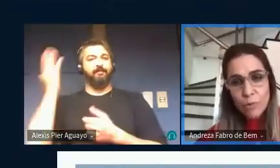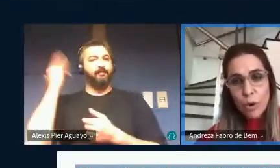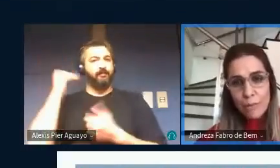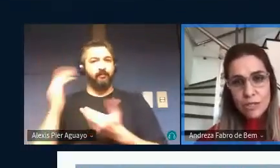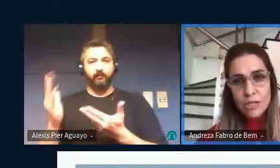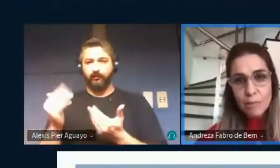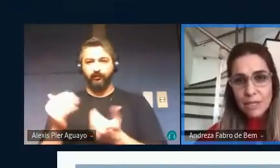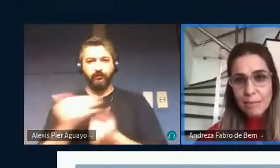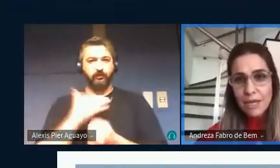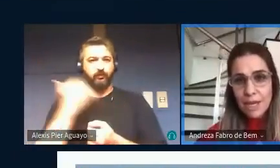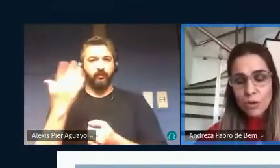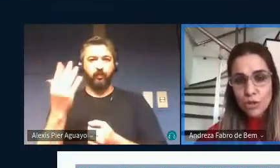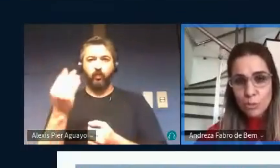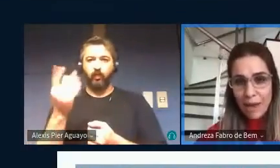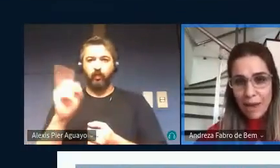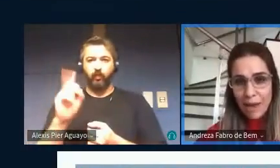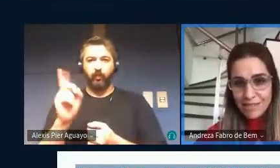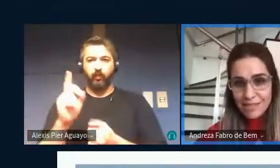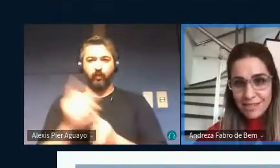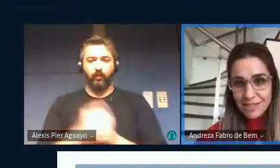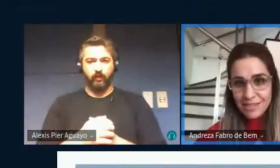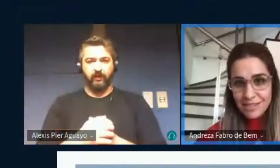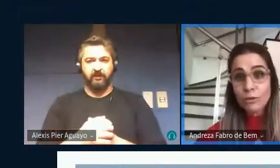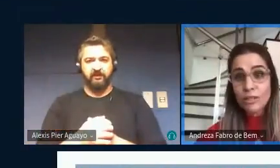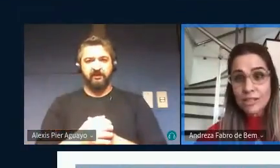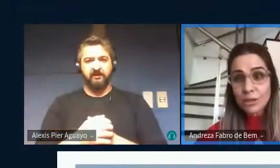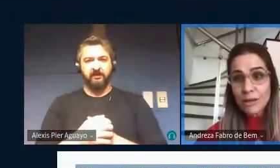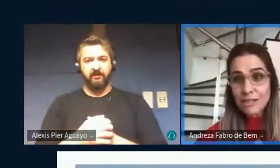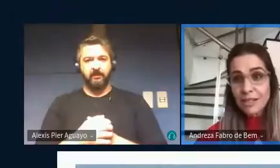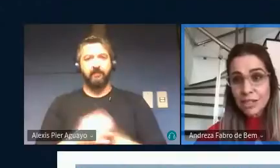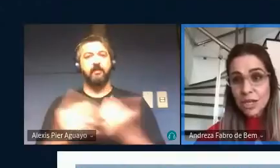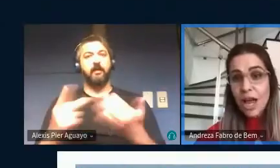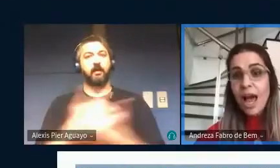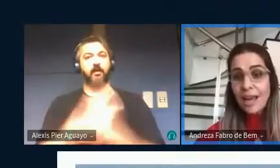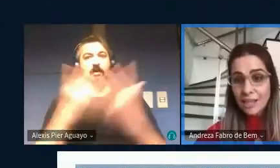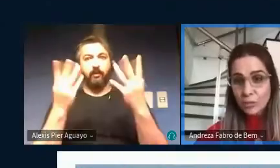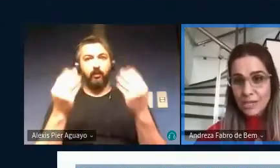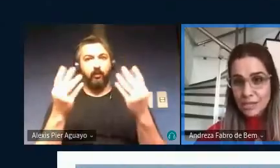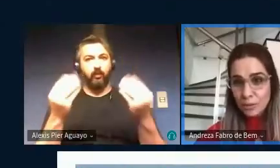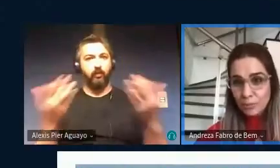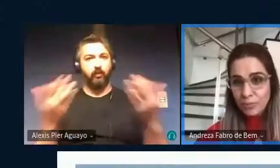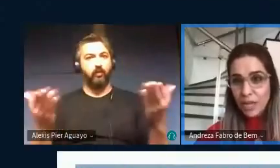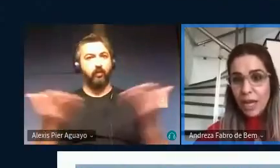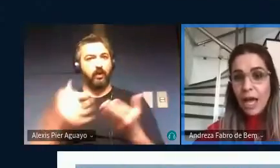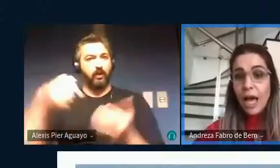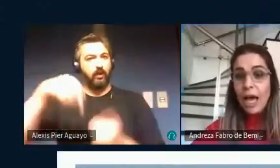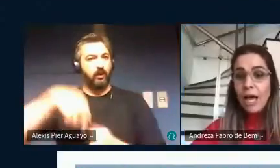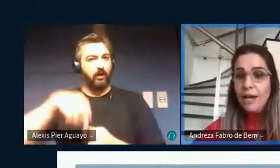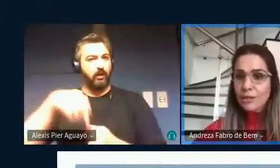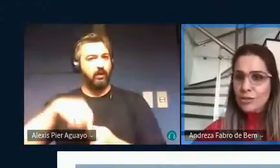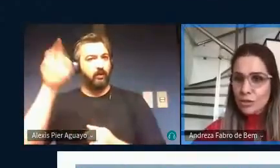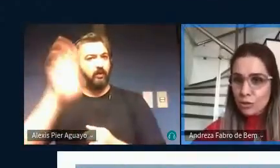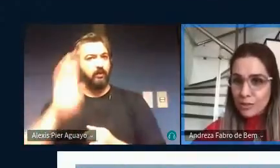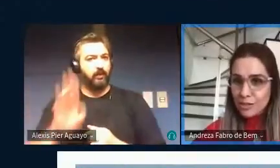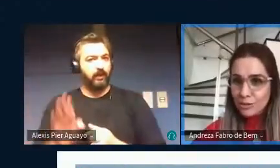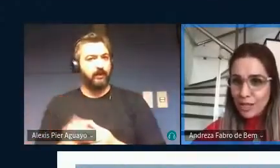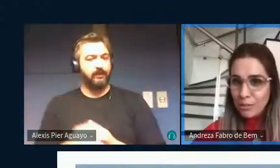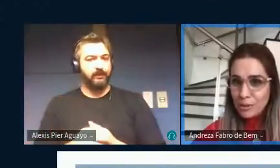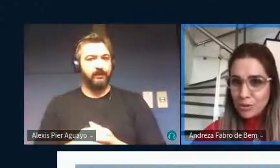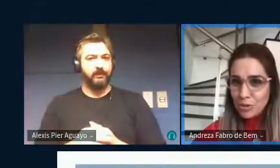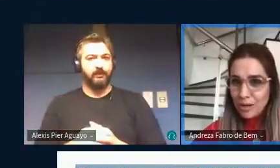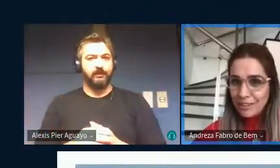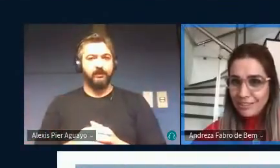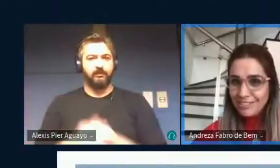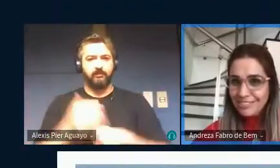frequente no começo da epidemia em outros países. Isso está acontecendo bastante aqui no Brasil. Eu não sei se eu estou passando o tempo,